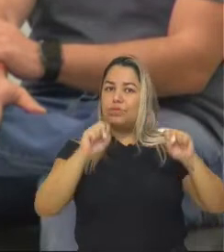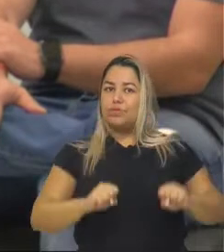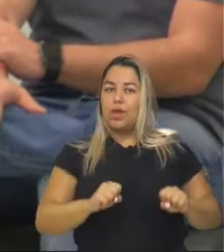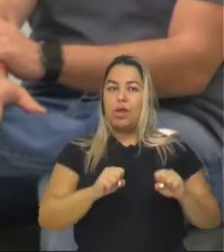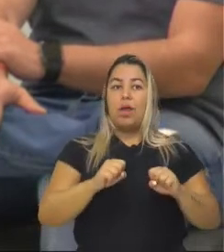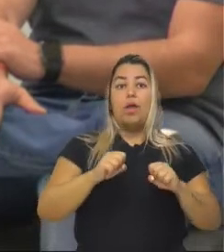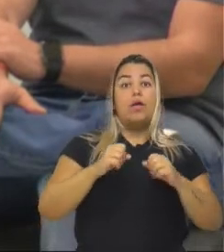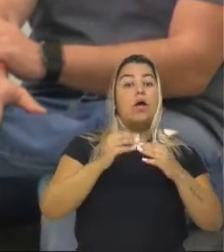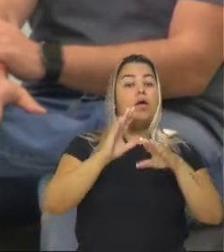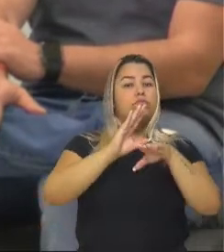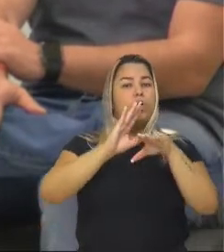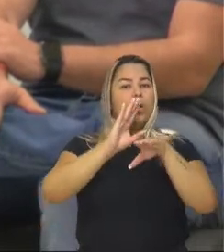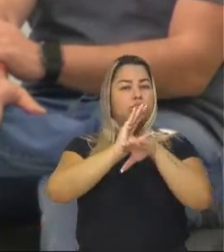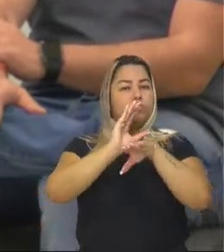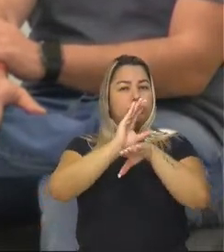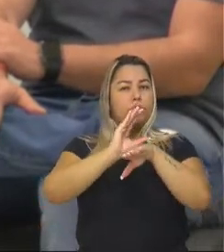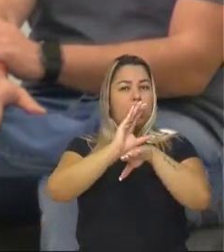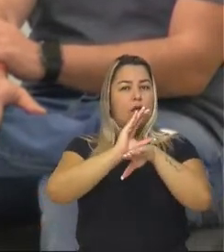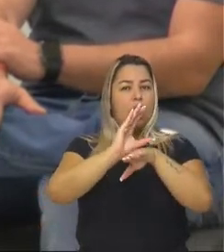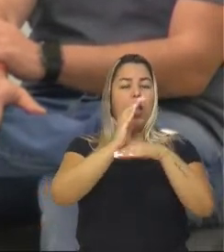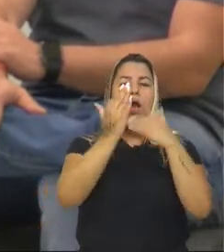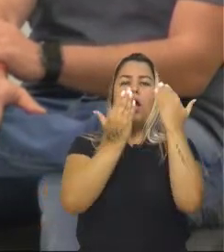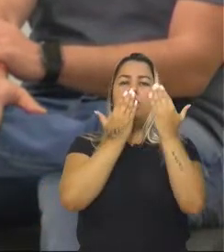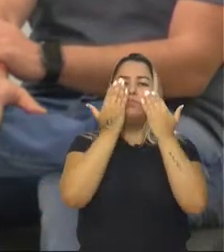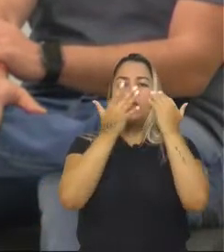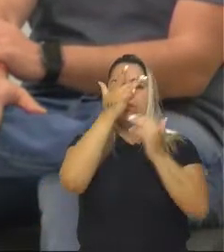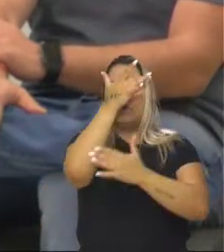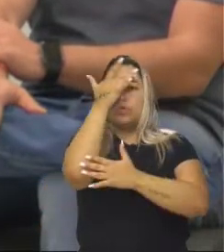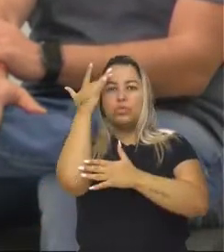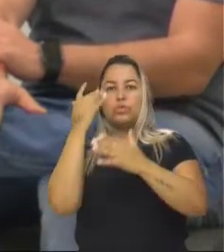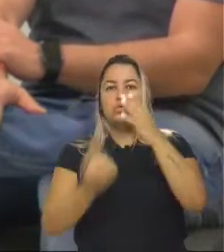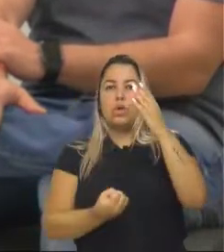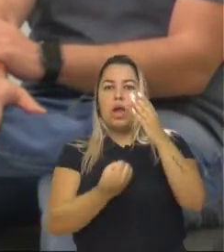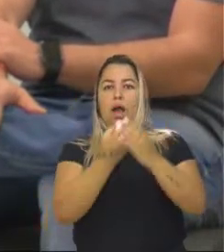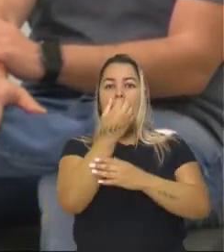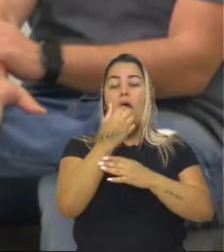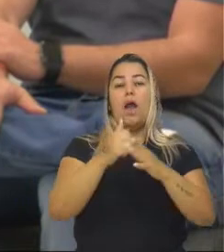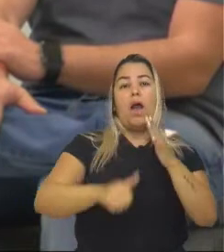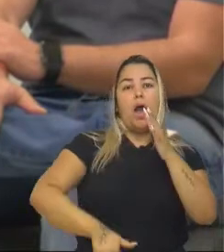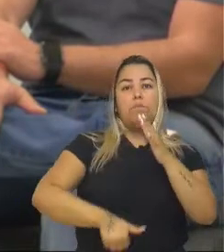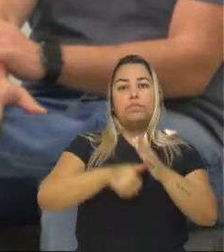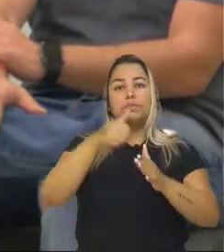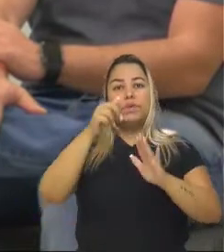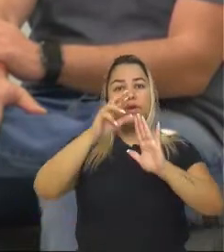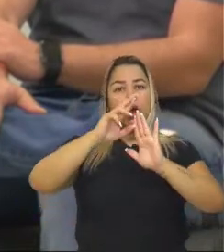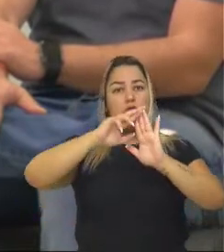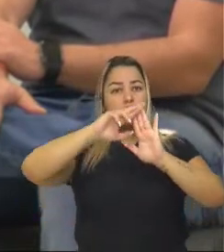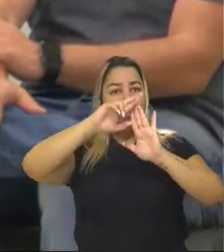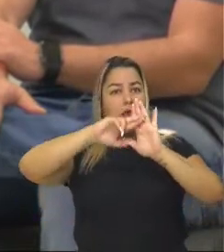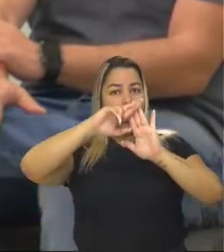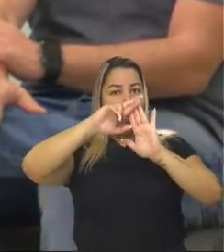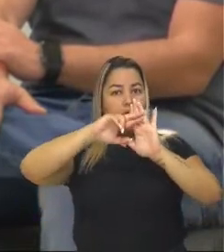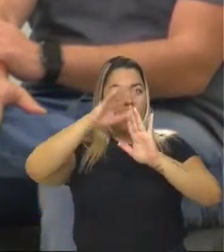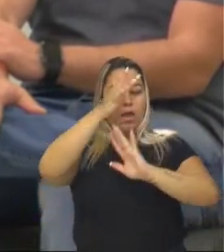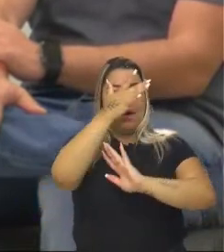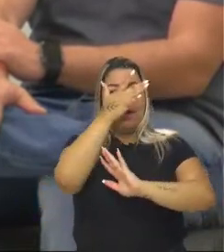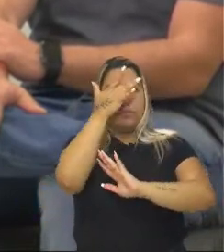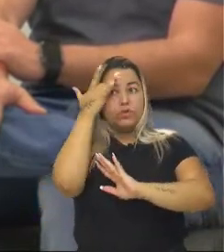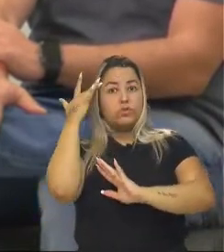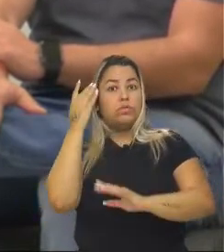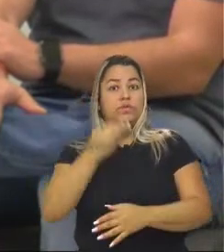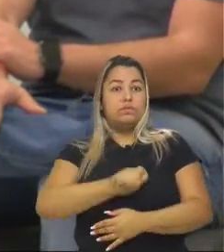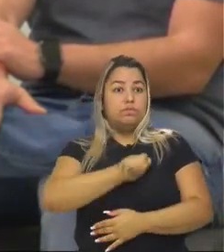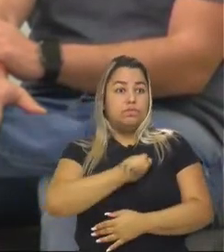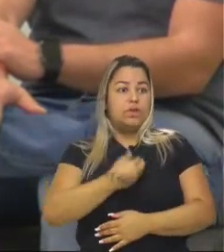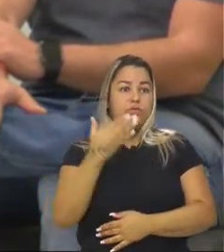Psicologia, pessoas trans para construírem essa primeira resolução. E nós estamos aqui, inclusive, com pessoas que participaram